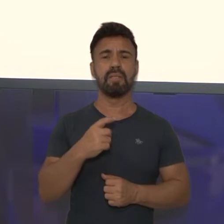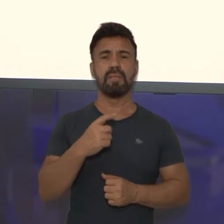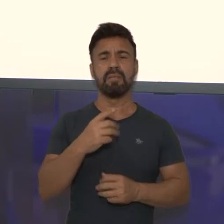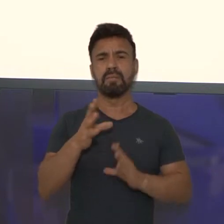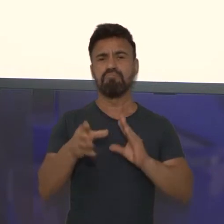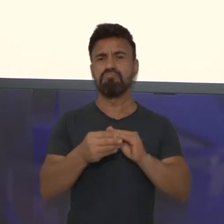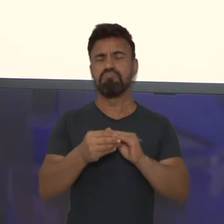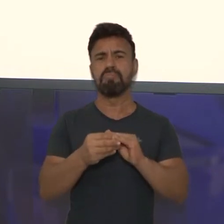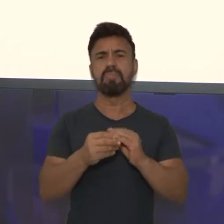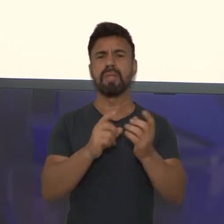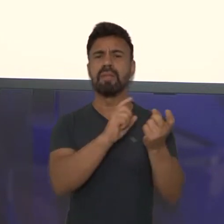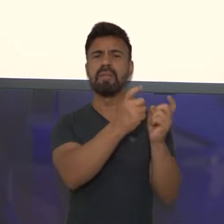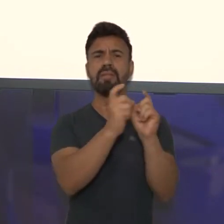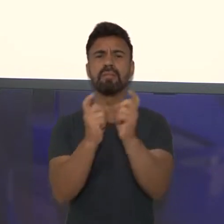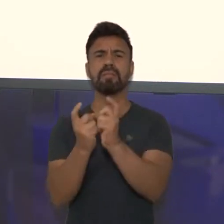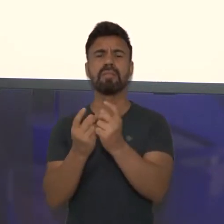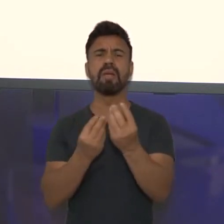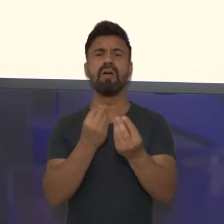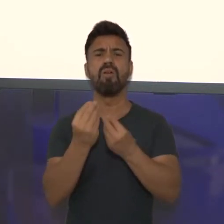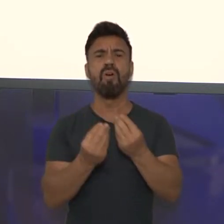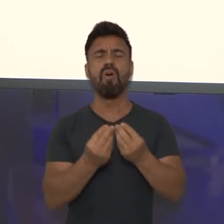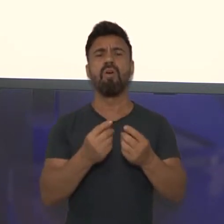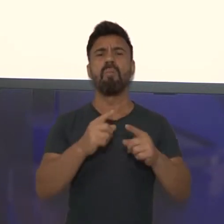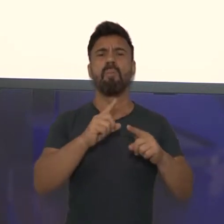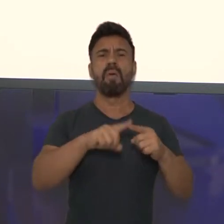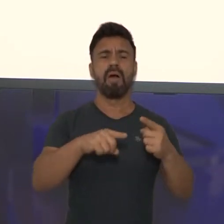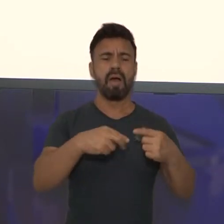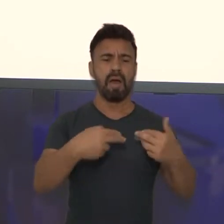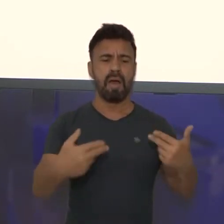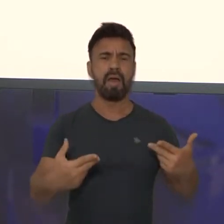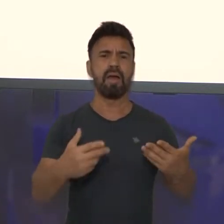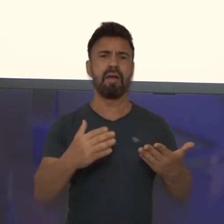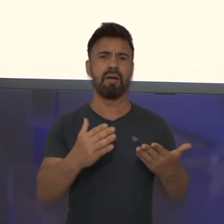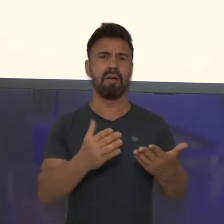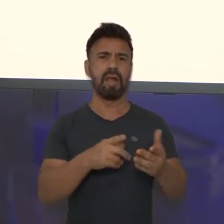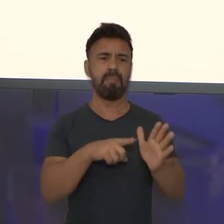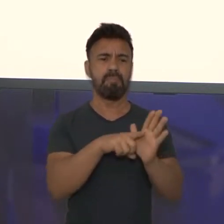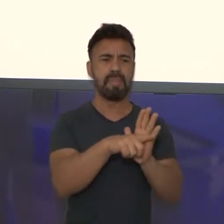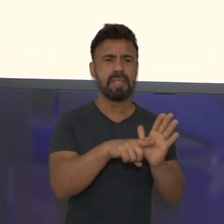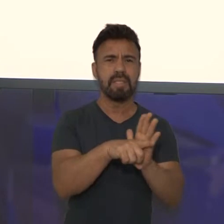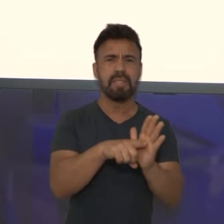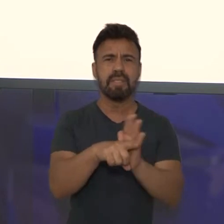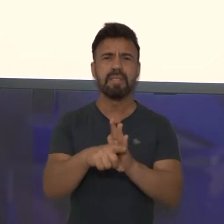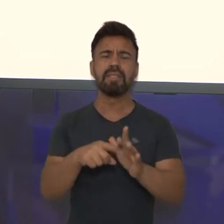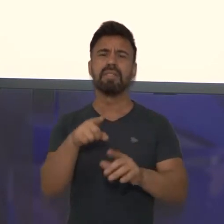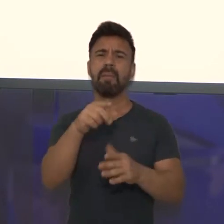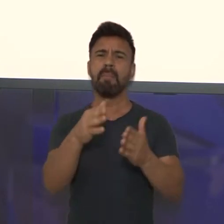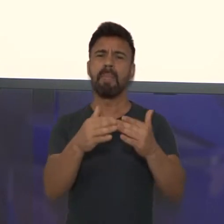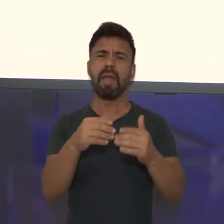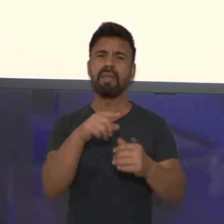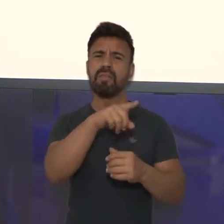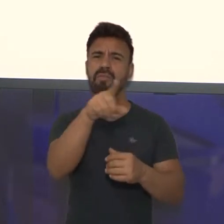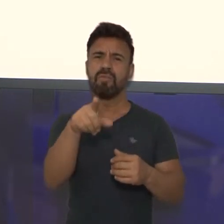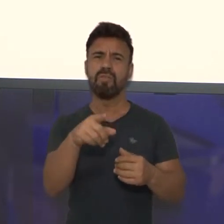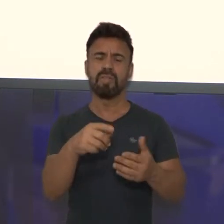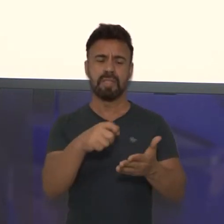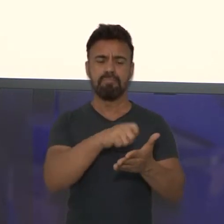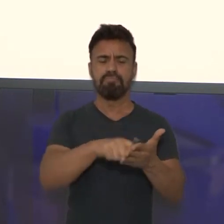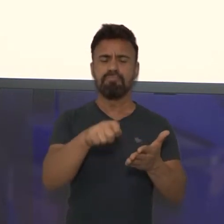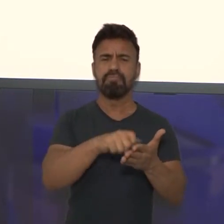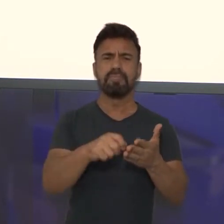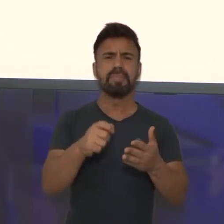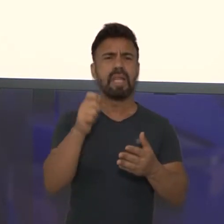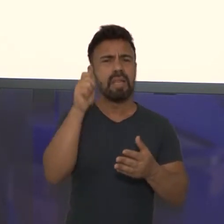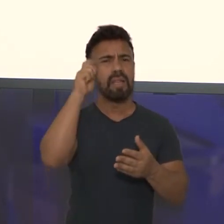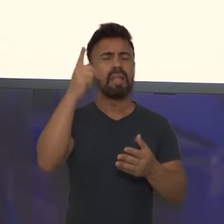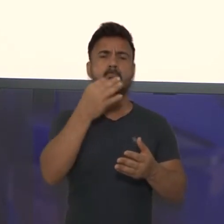discussão. Então, com base nesse material que você tem aí em casa, nas pesquisas que você está fazendo, a gente pede que você coloque aí a sua ideia,